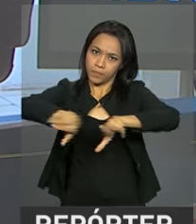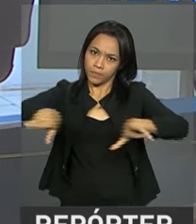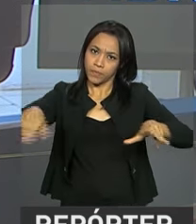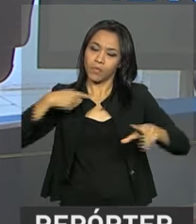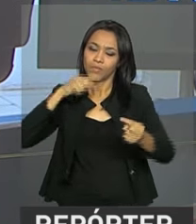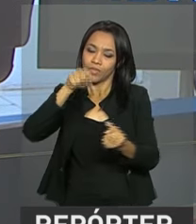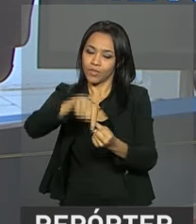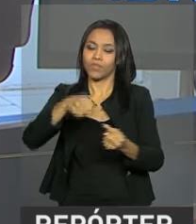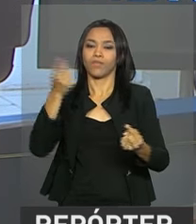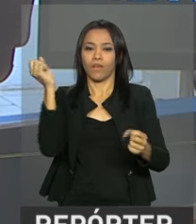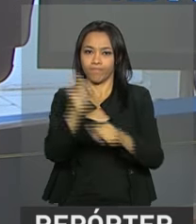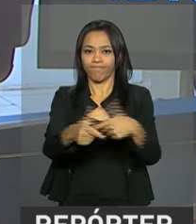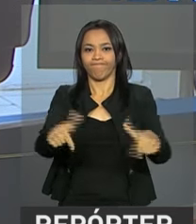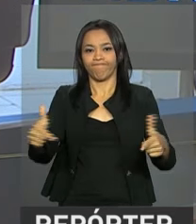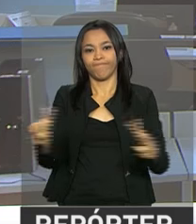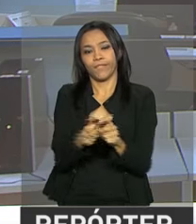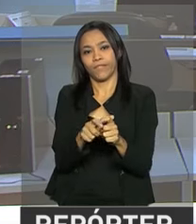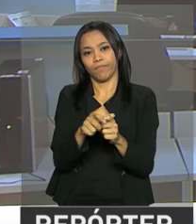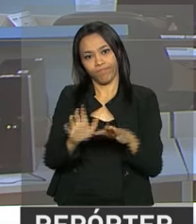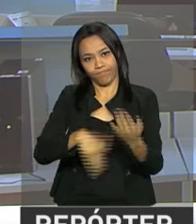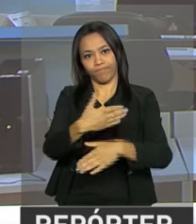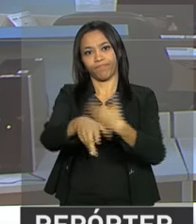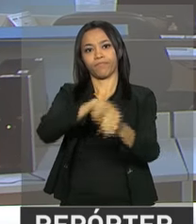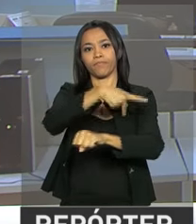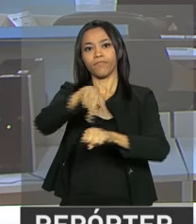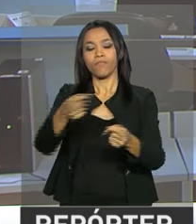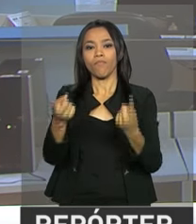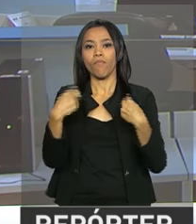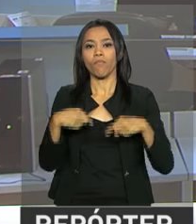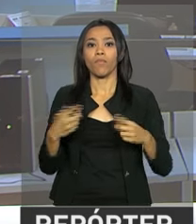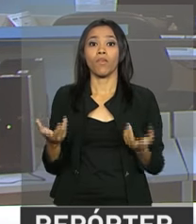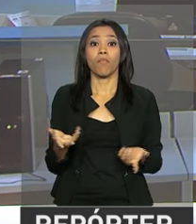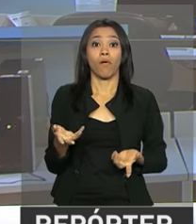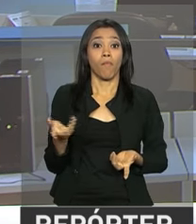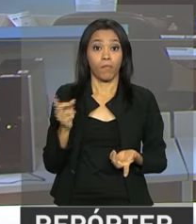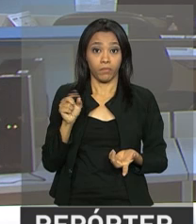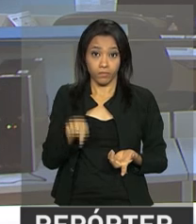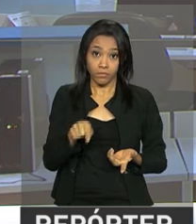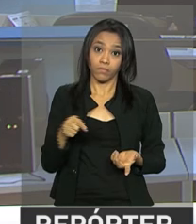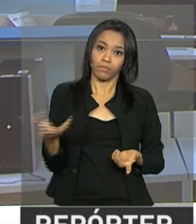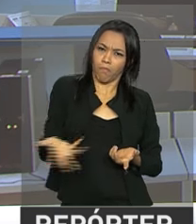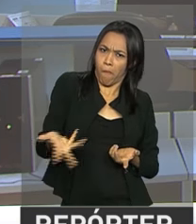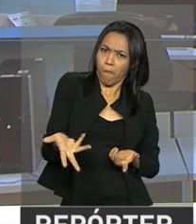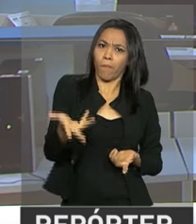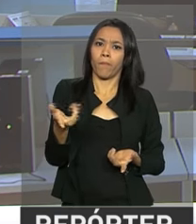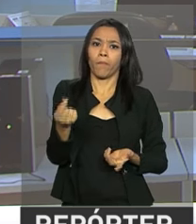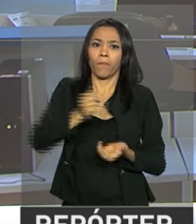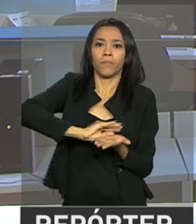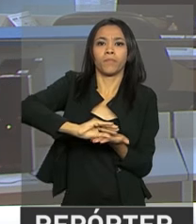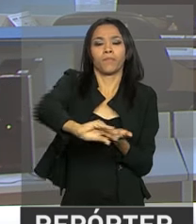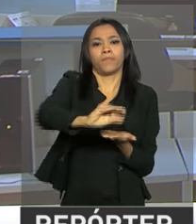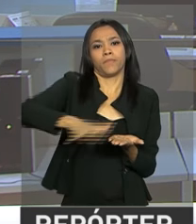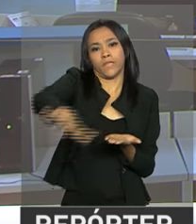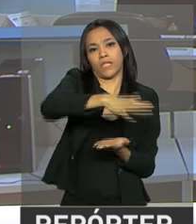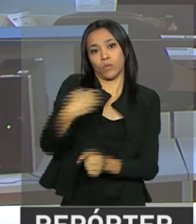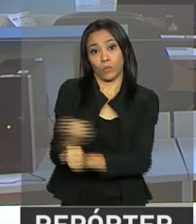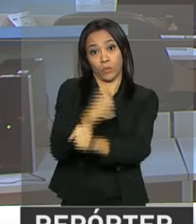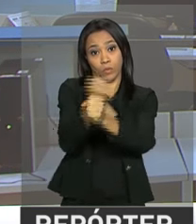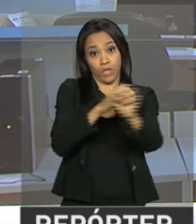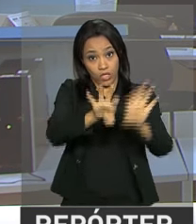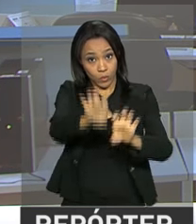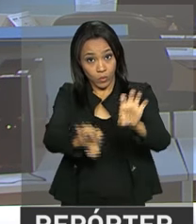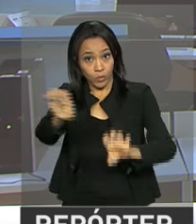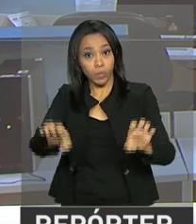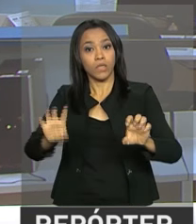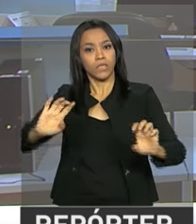e crescimento para o país. E para acelerar os investimentos nessas obras de infraestrutura e dar mais